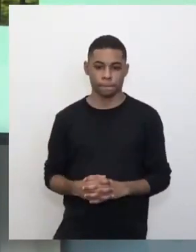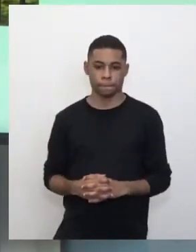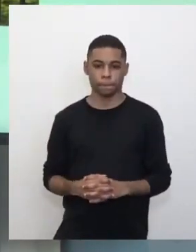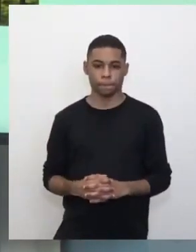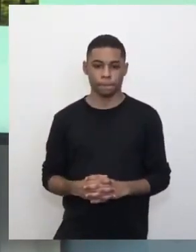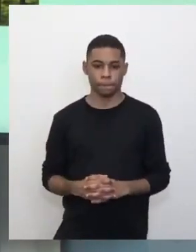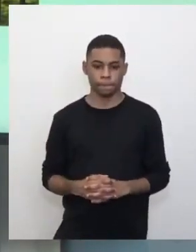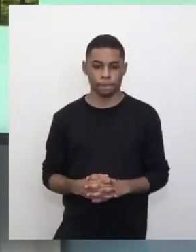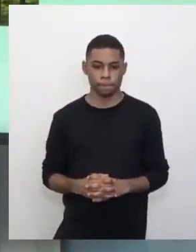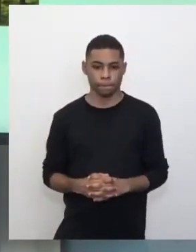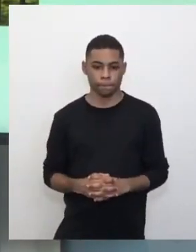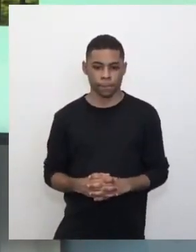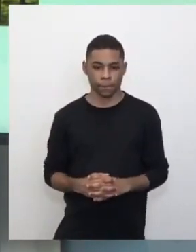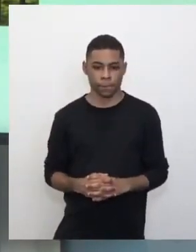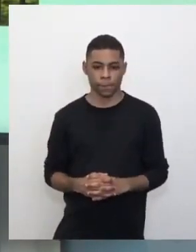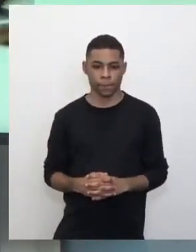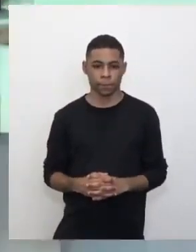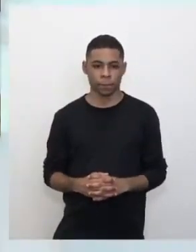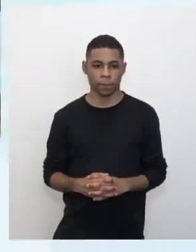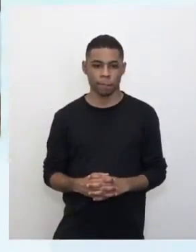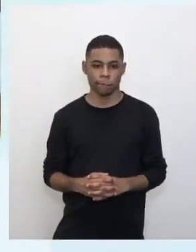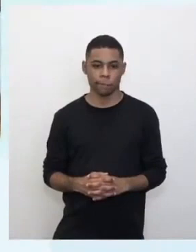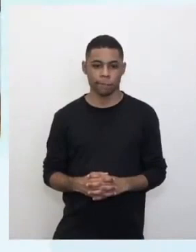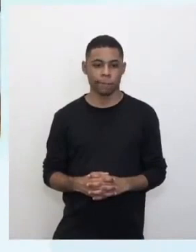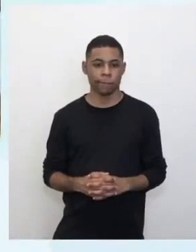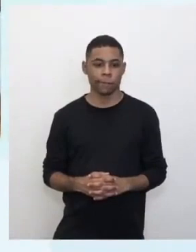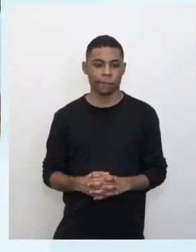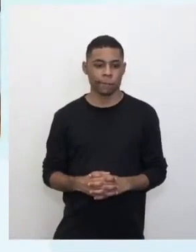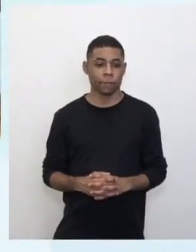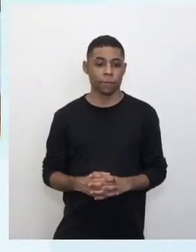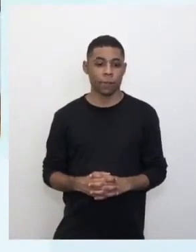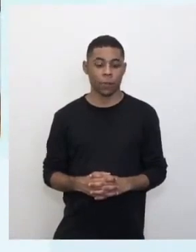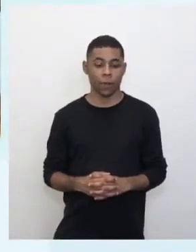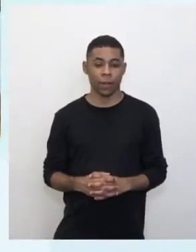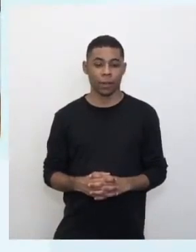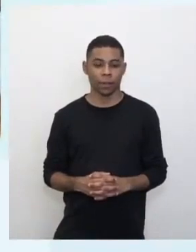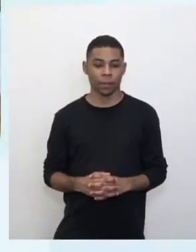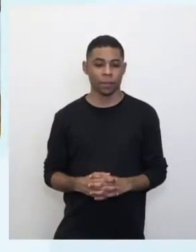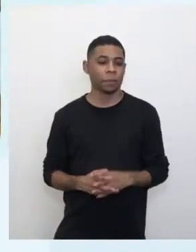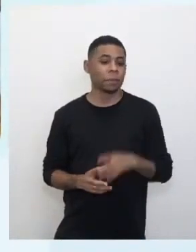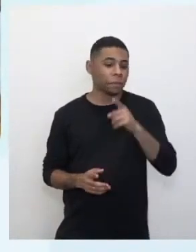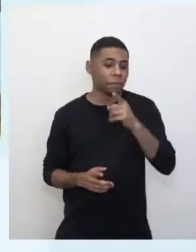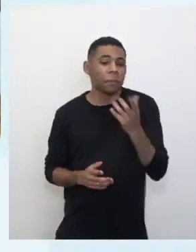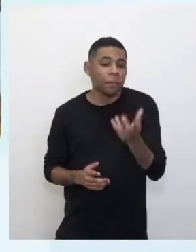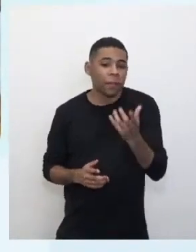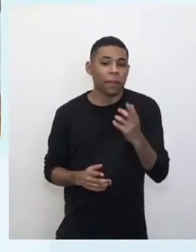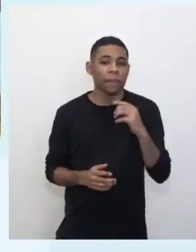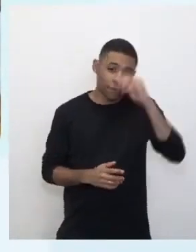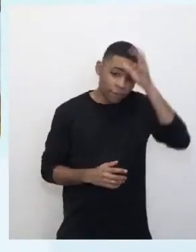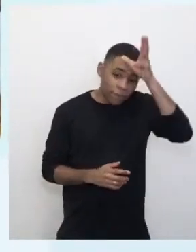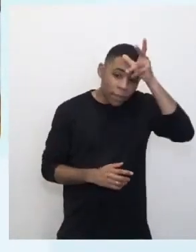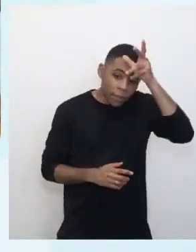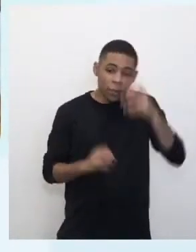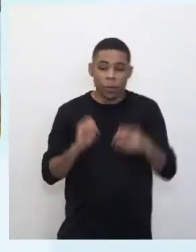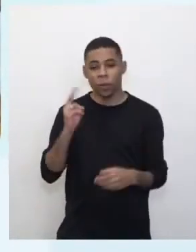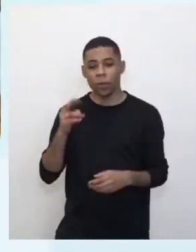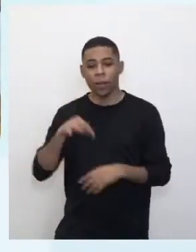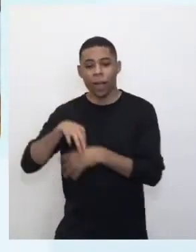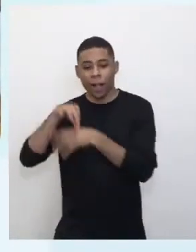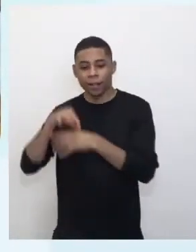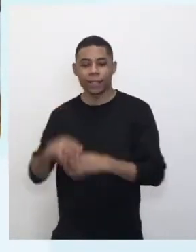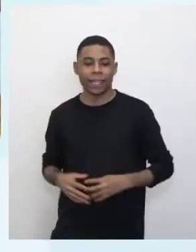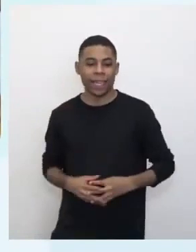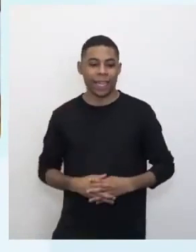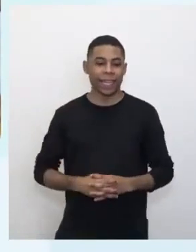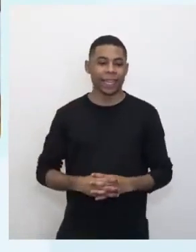bom? Próxima escolha, there we go. We have there. You can choose either chicken or beef. Você pode escolher